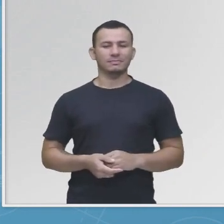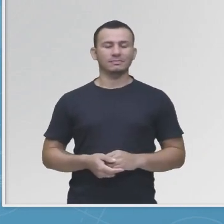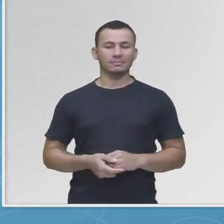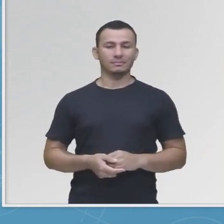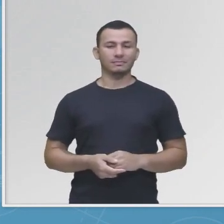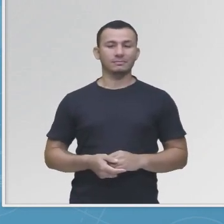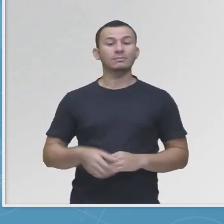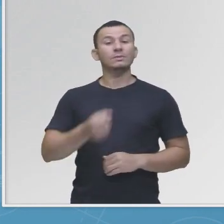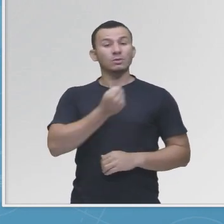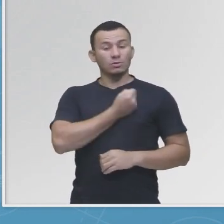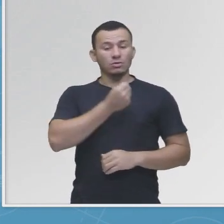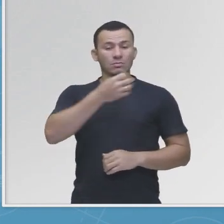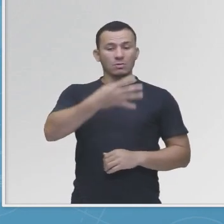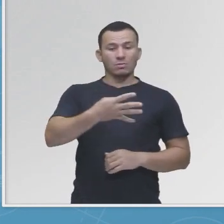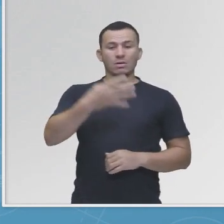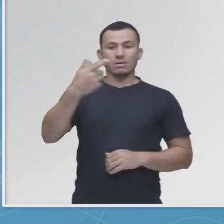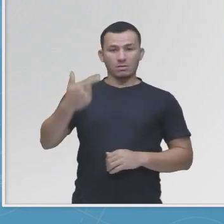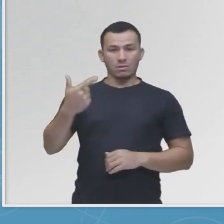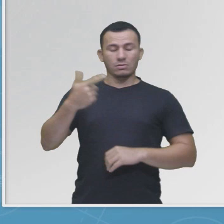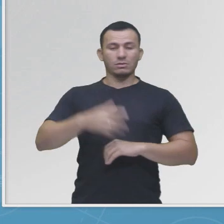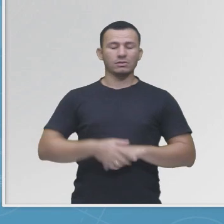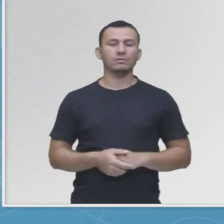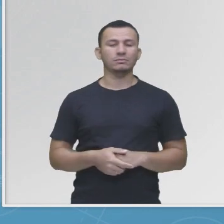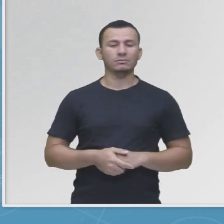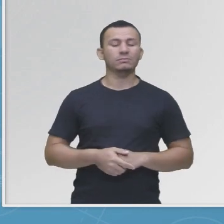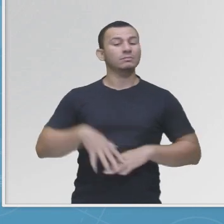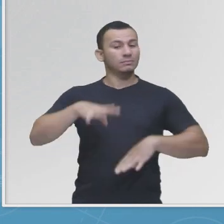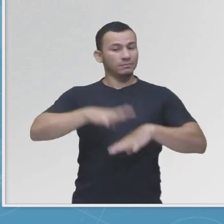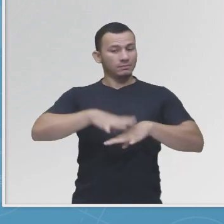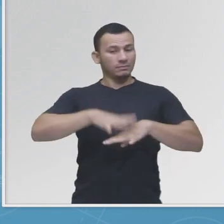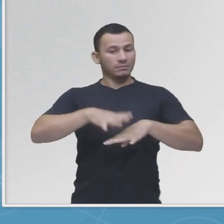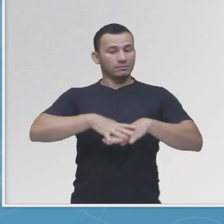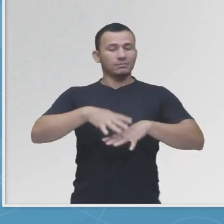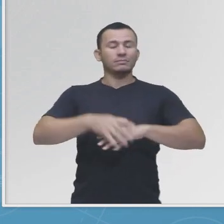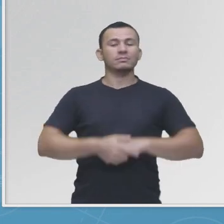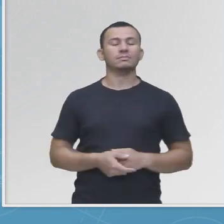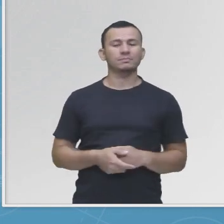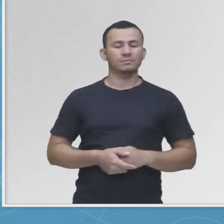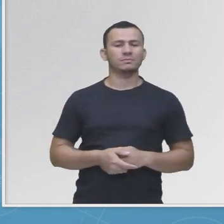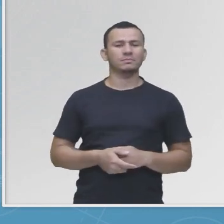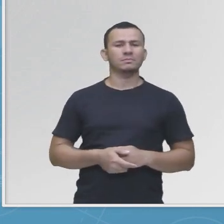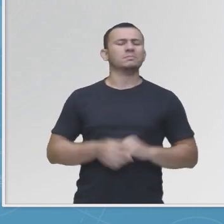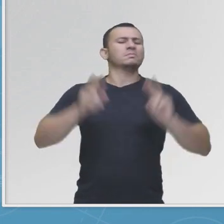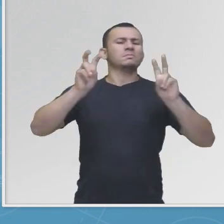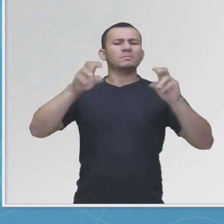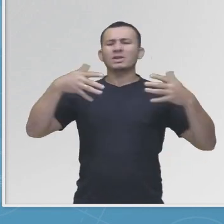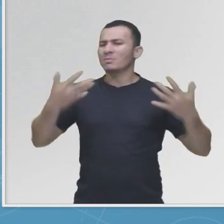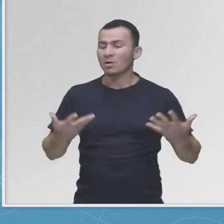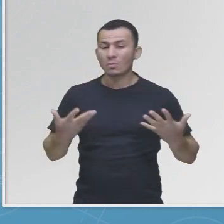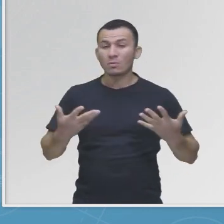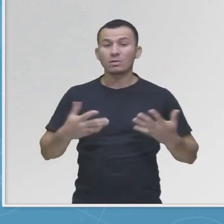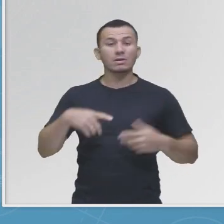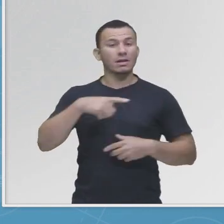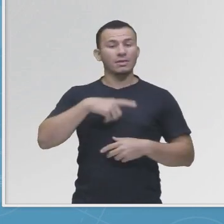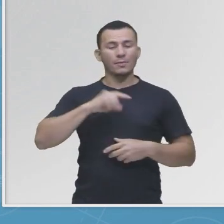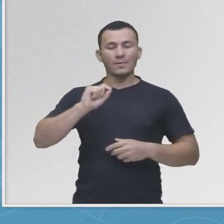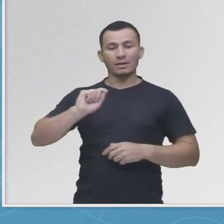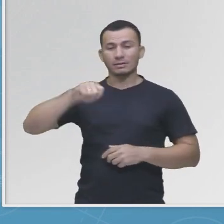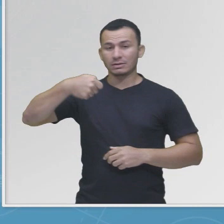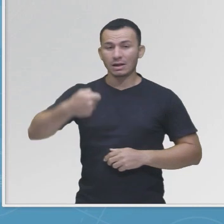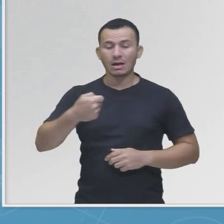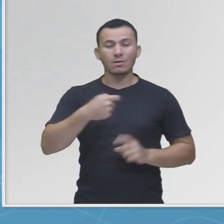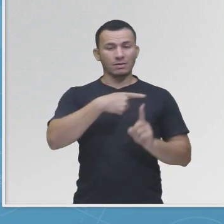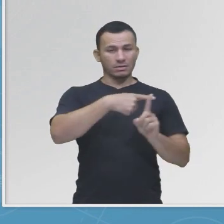Aula de número 42, matemática. Hoje vamos falar sobre a operação de